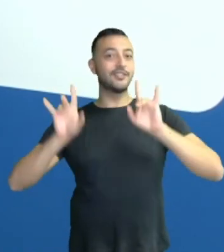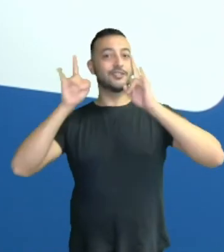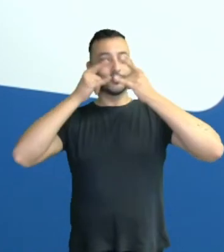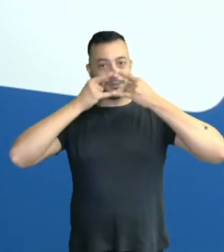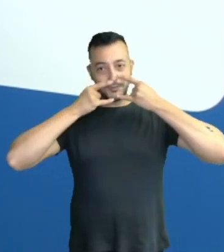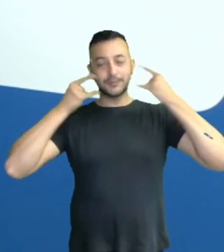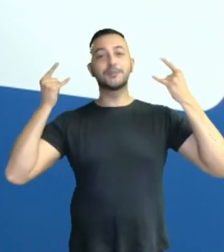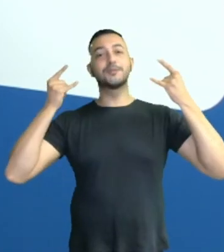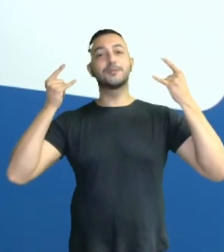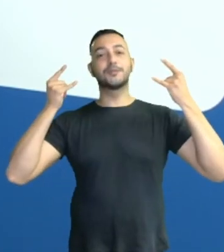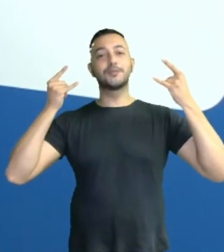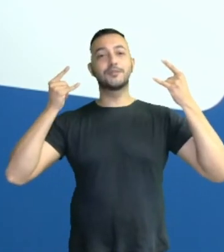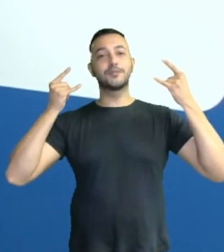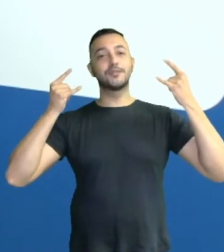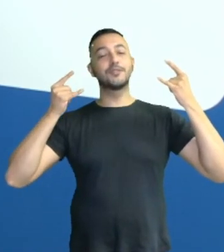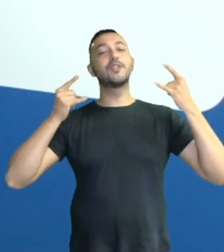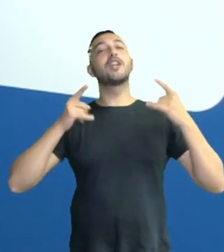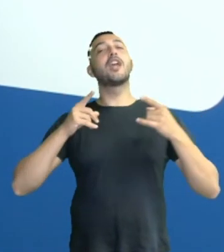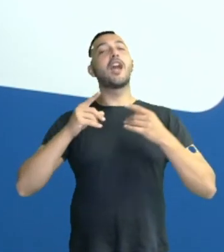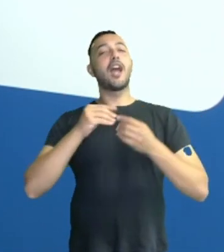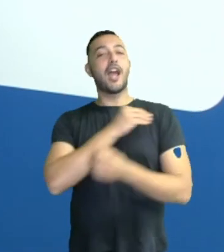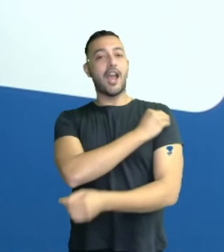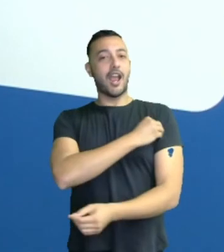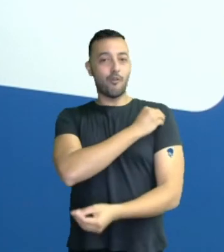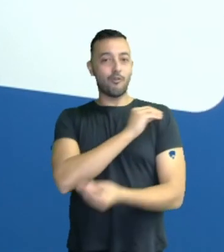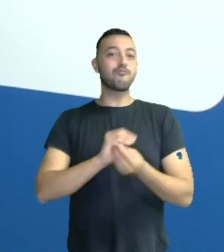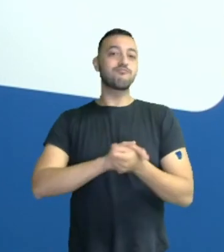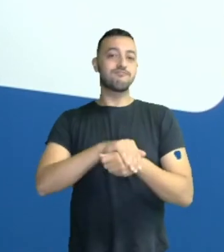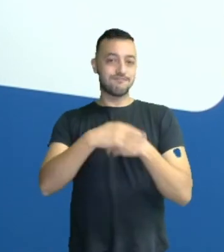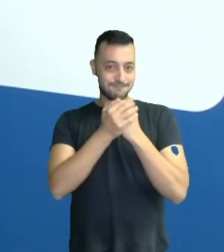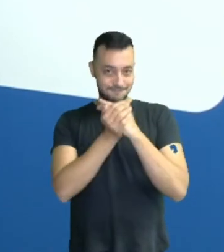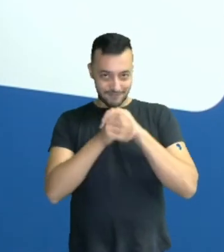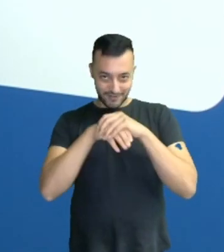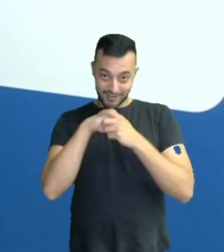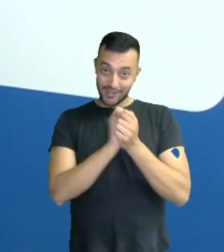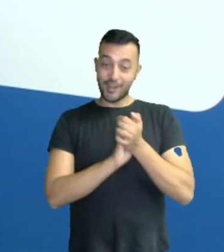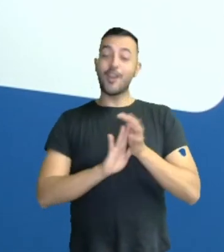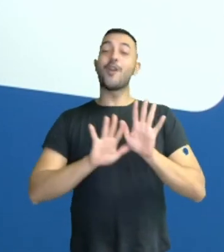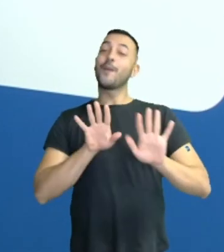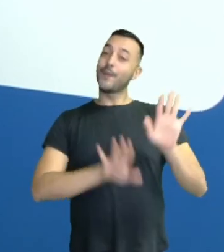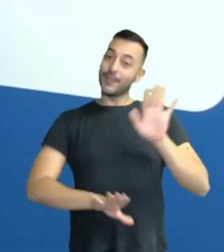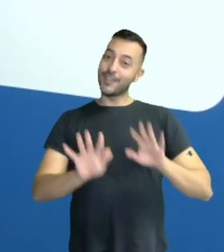máscara, passem álcool em gel, né? Use o álcool. Se